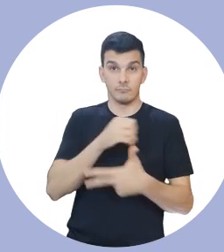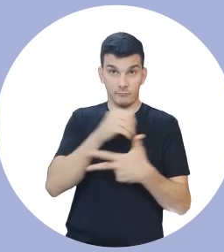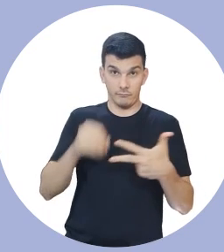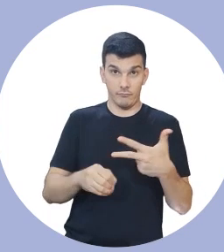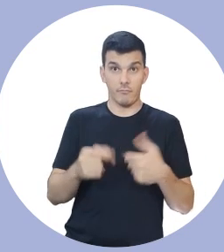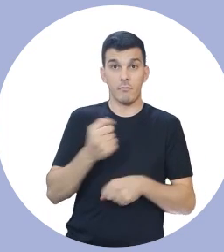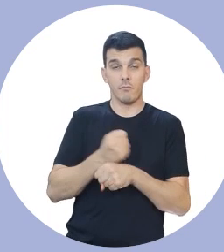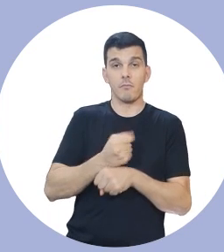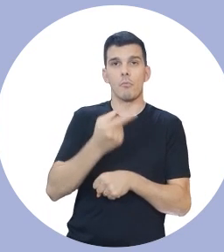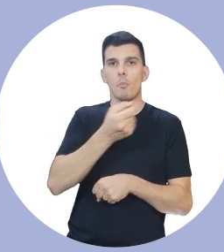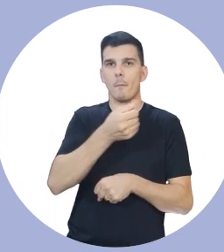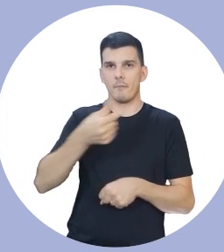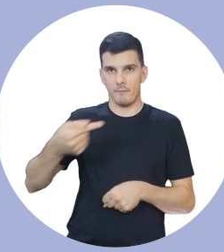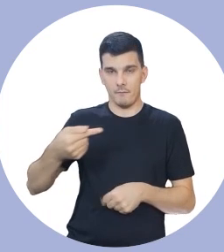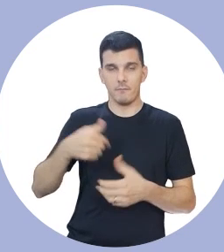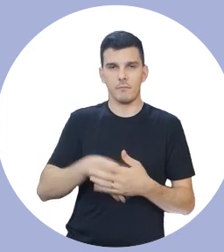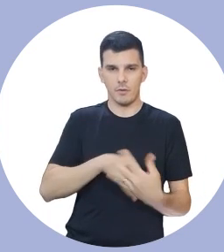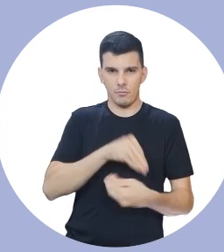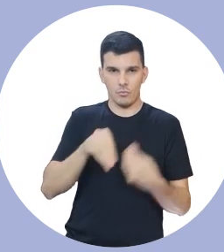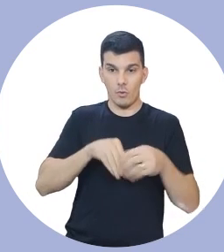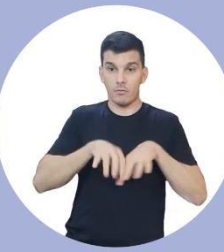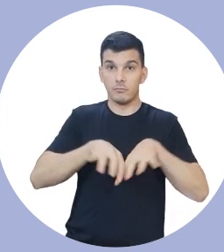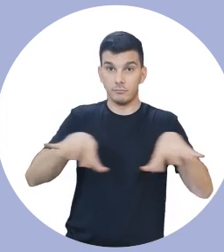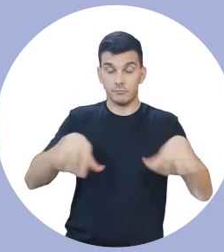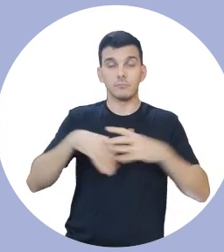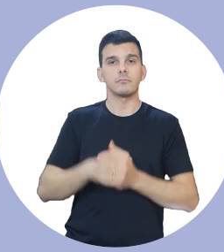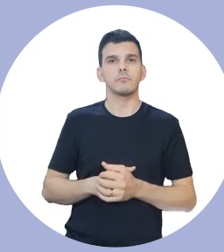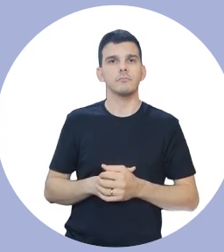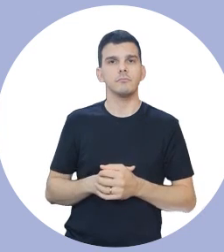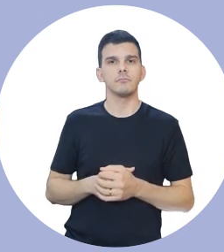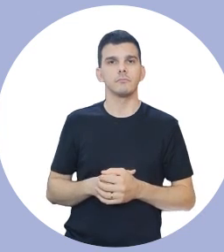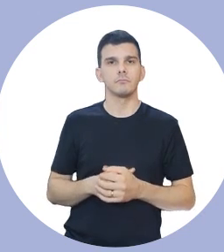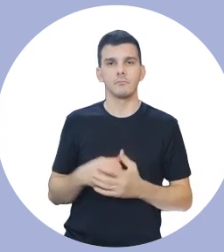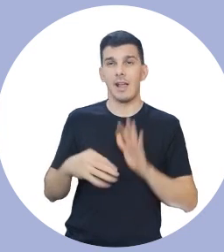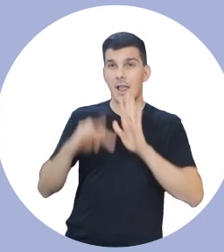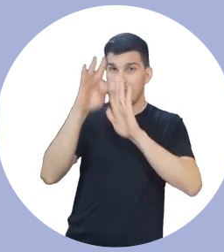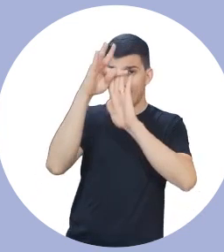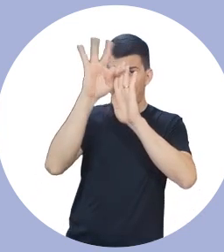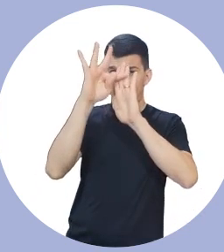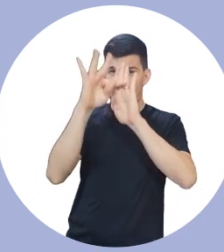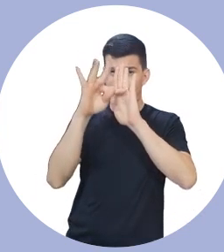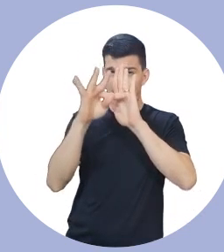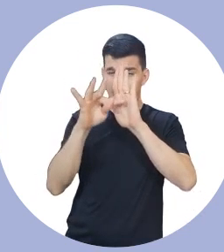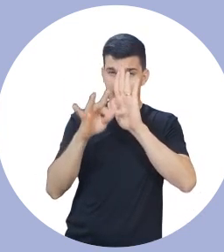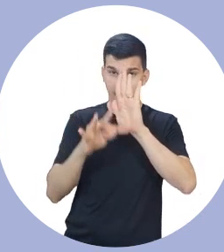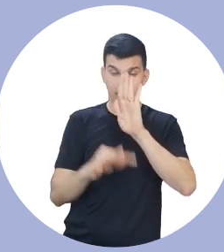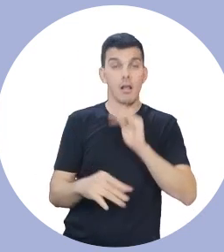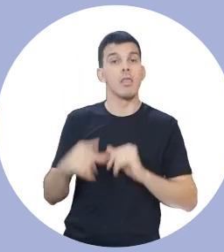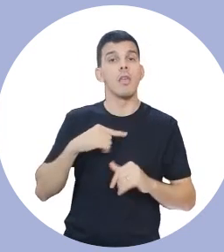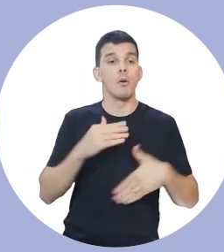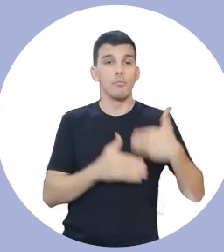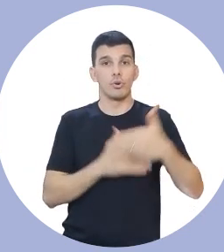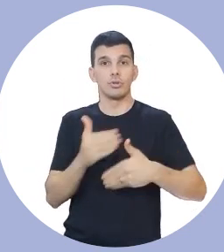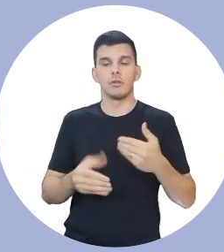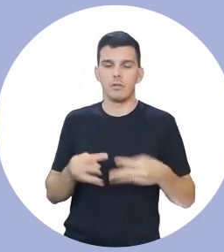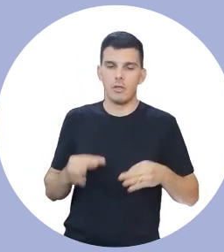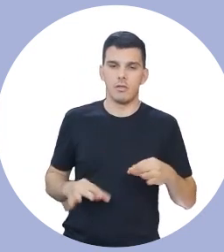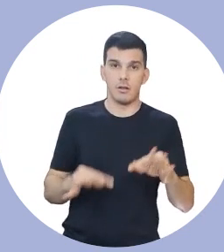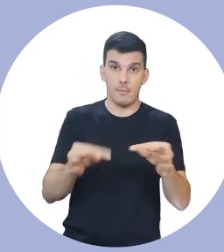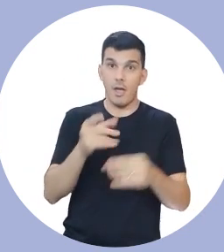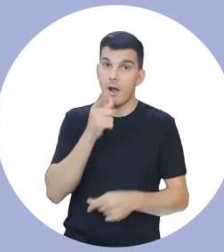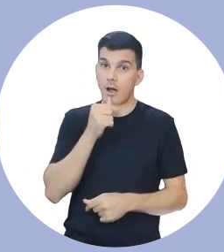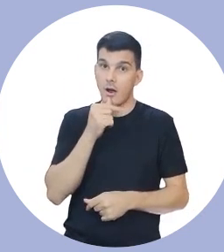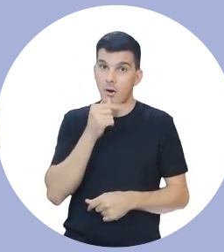Enem de 2007, separações de misturas. Ele fala de um texto inicial em que você tem um processo